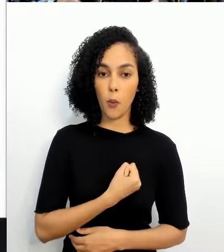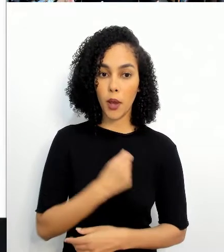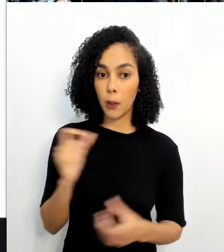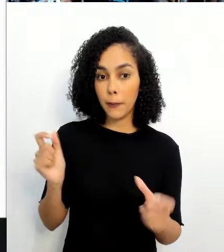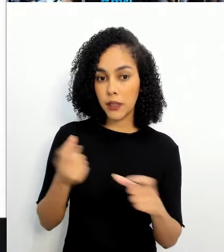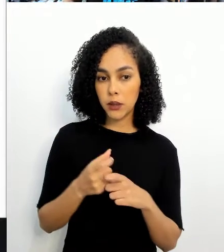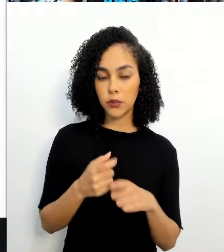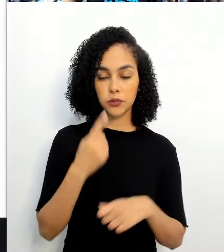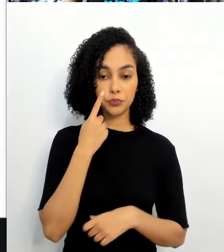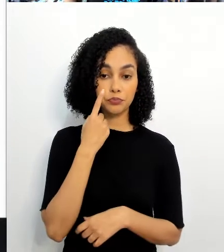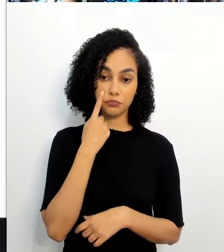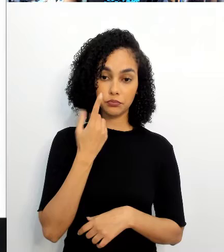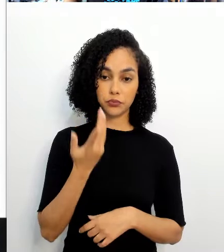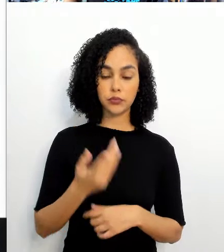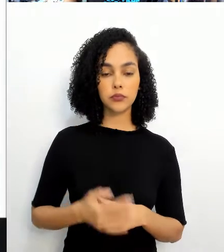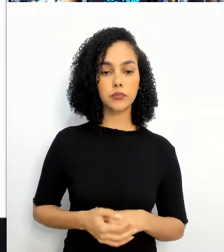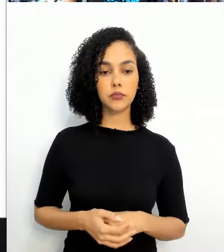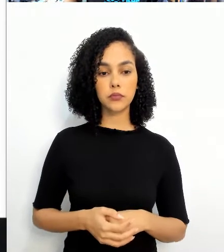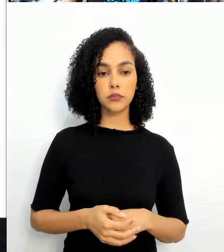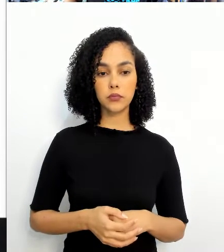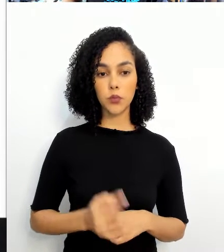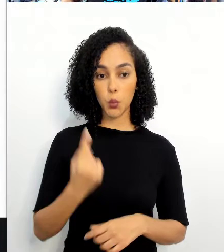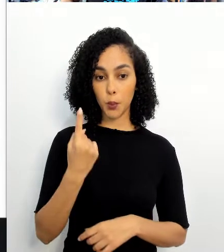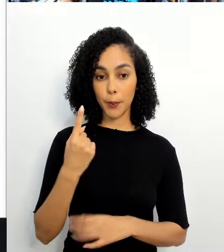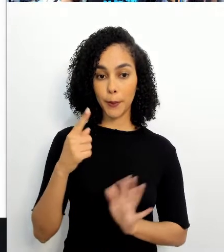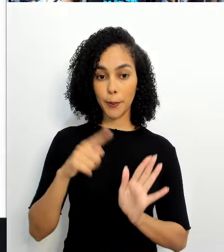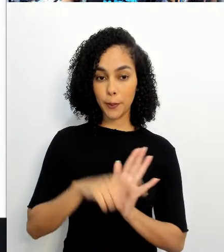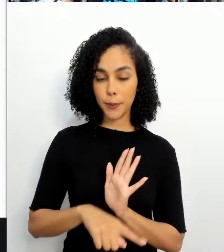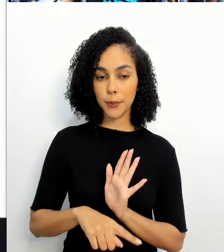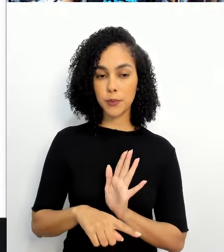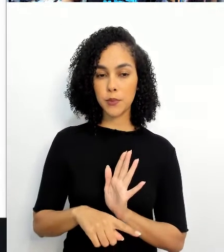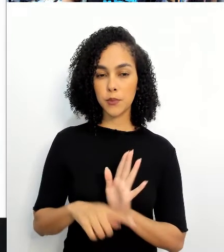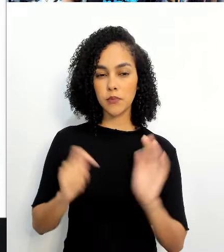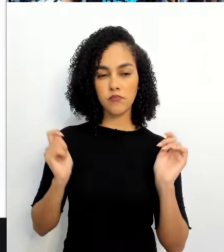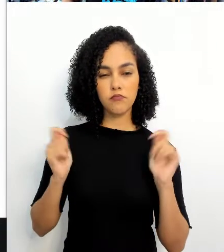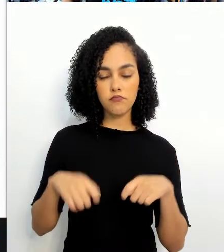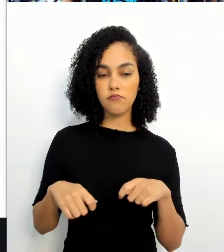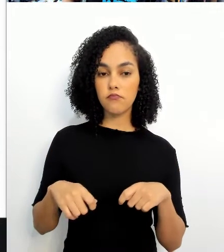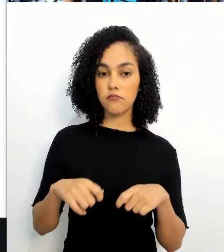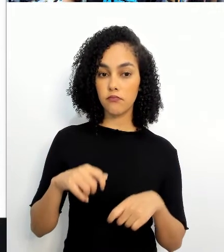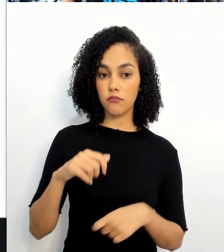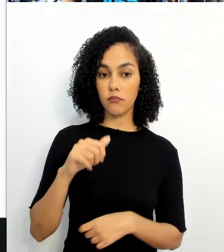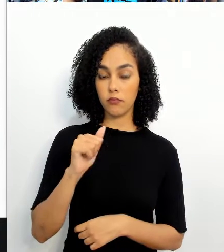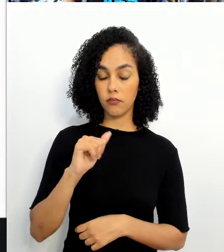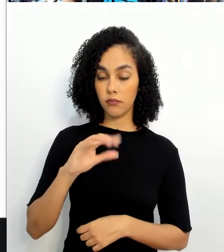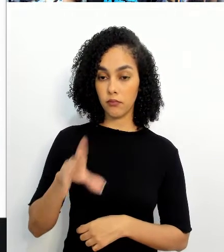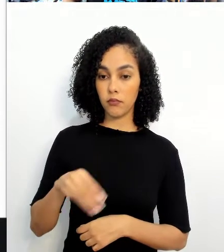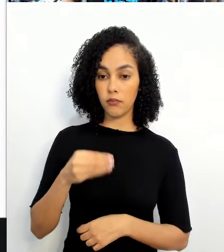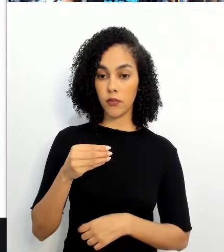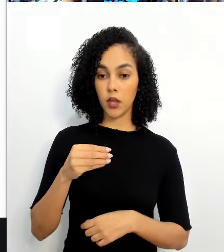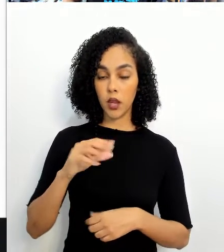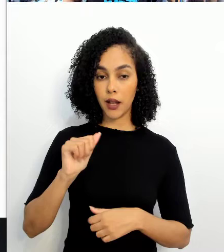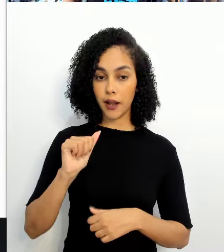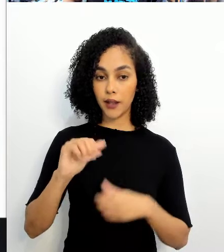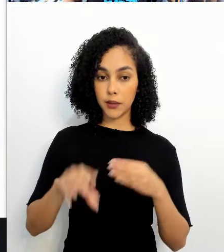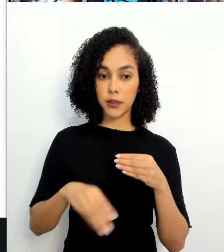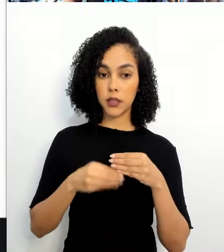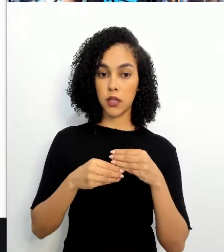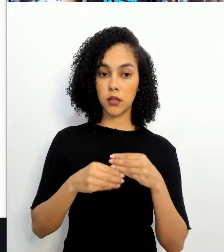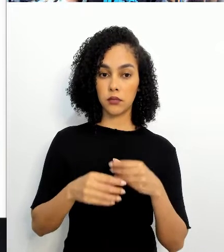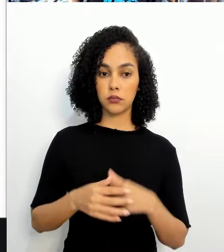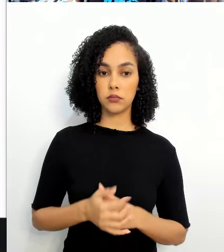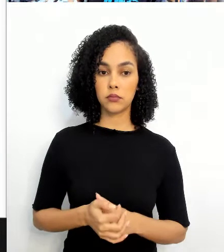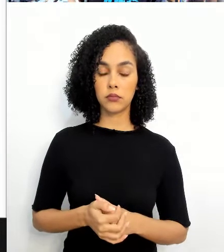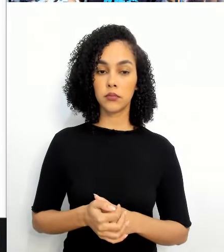descobrir. Olha só. 1 menos a probabilidade do A complementar, o A complementar